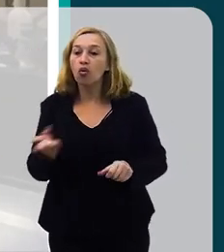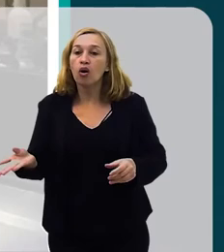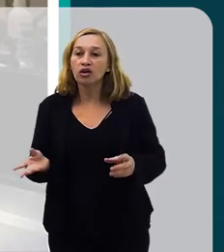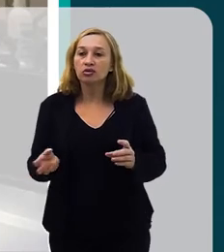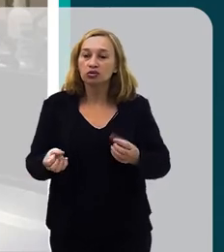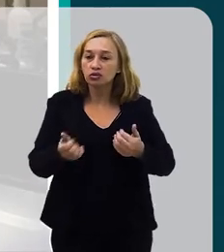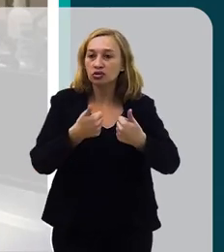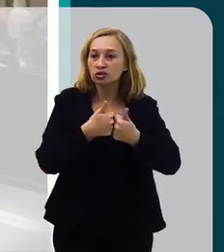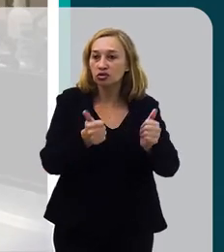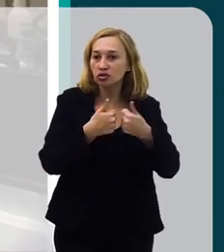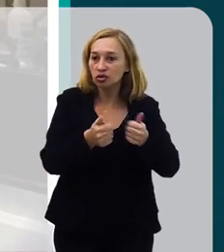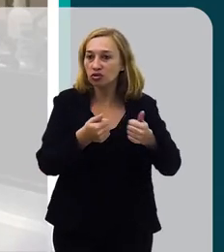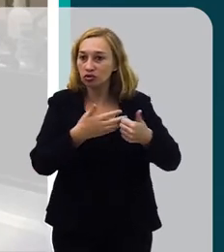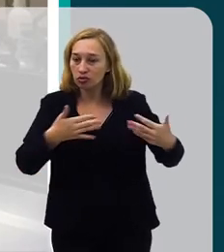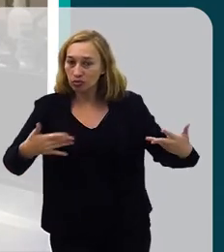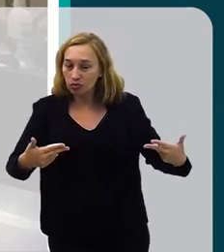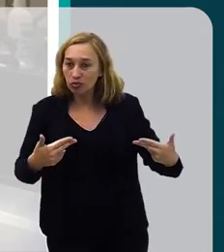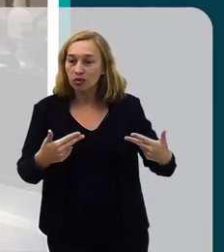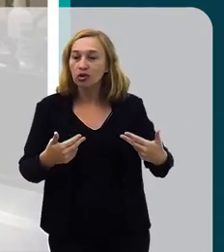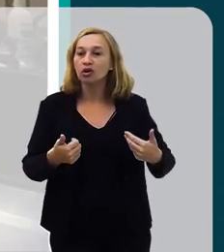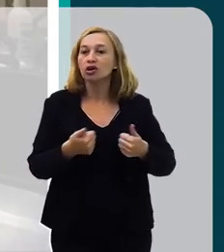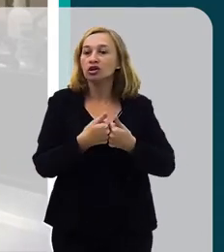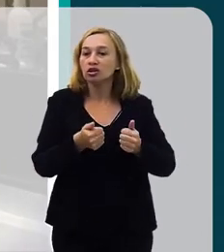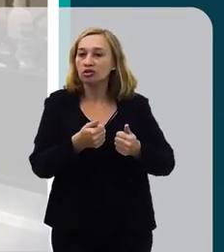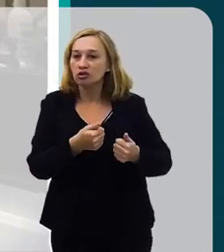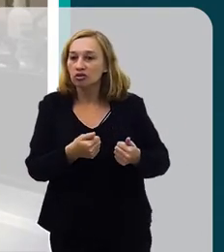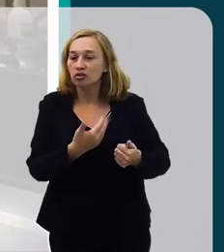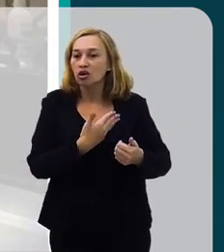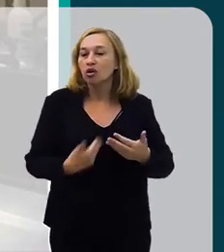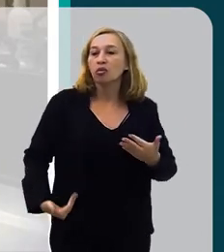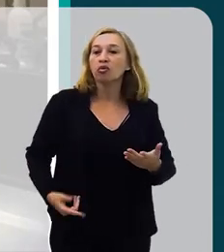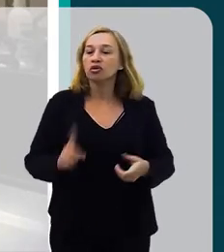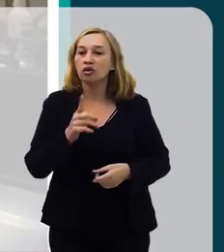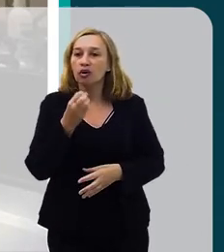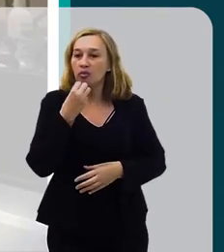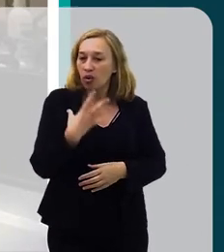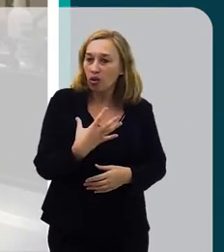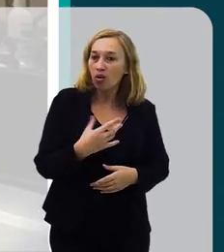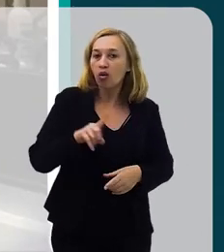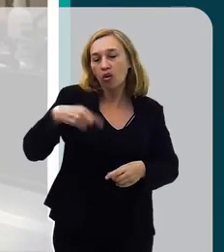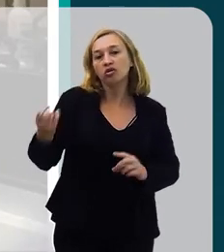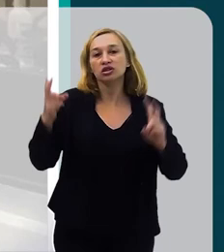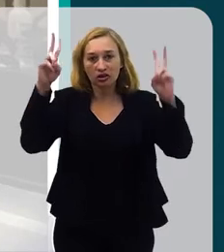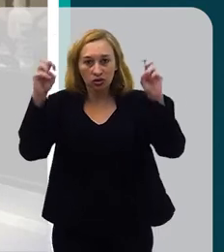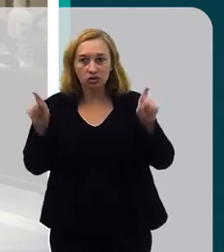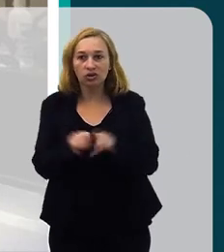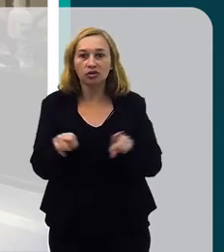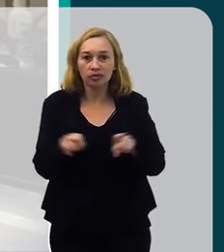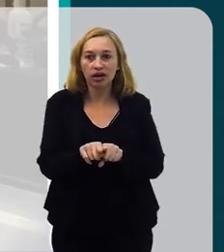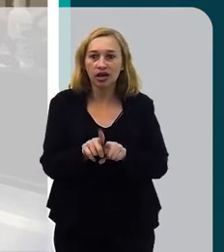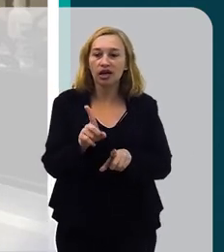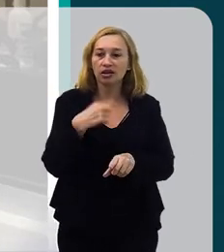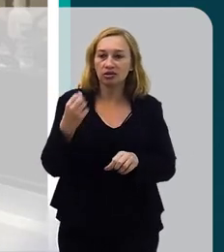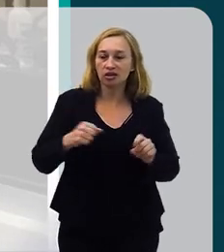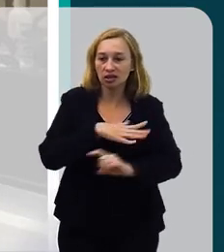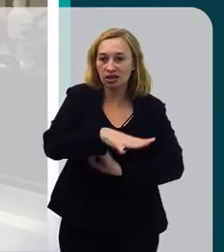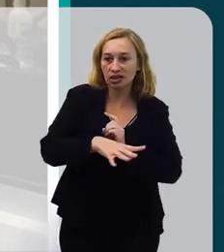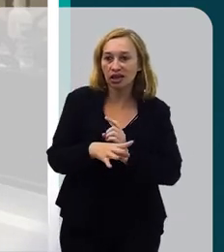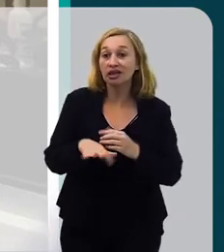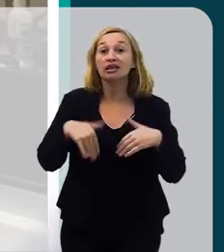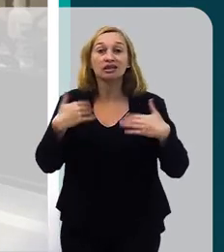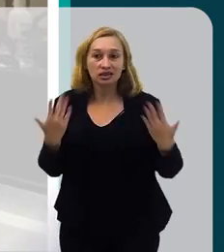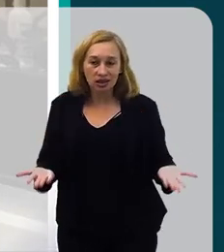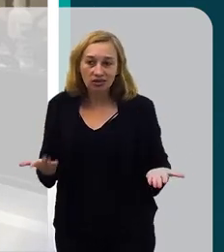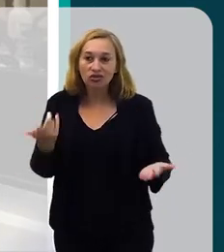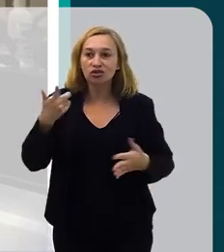sabe quanto o transporte público não é confortável, enfim, outras questões também